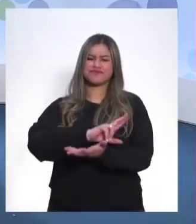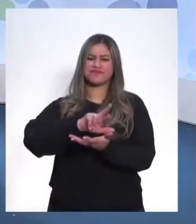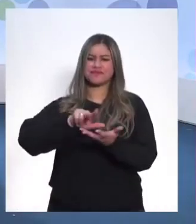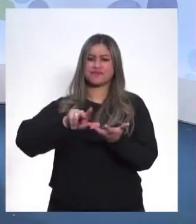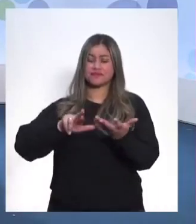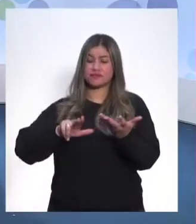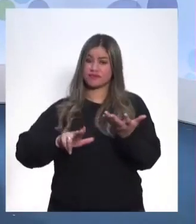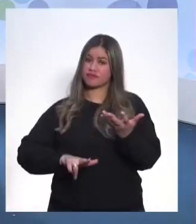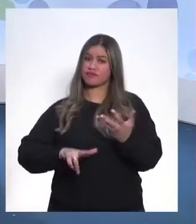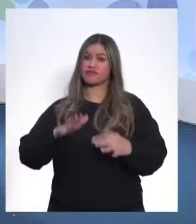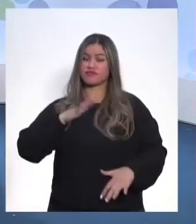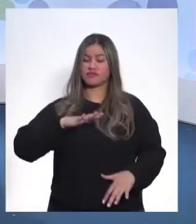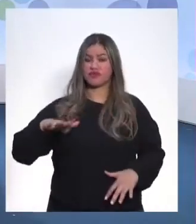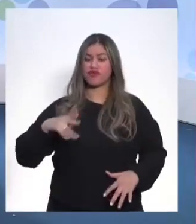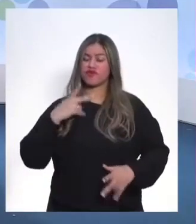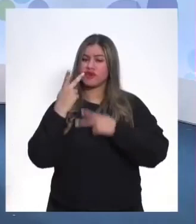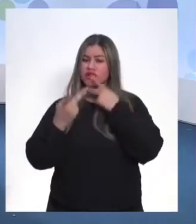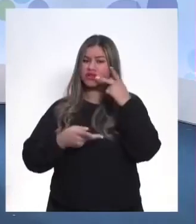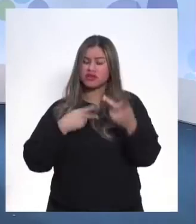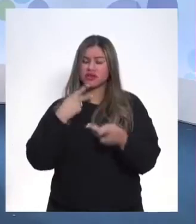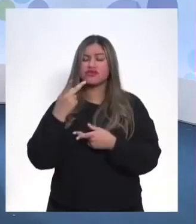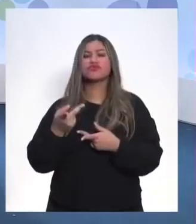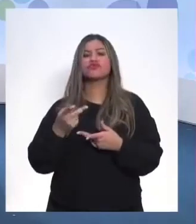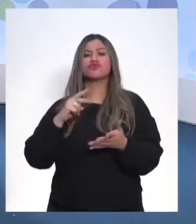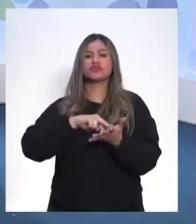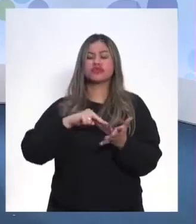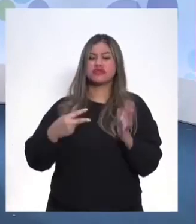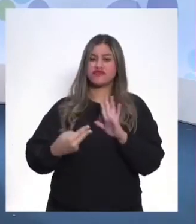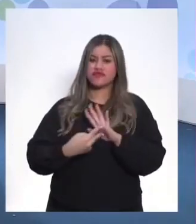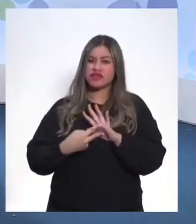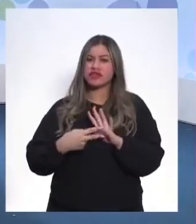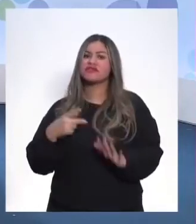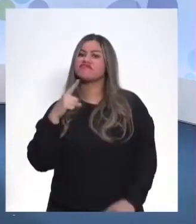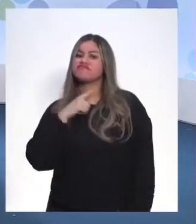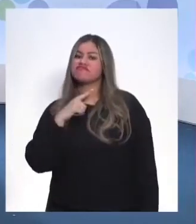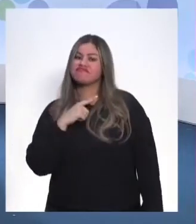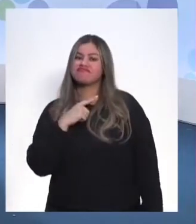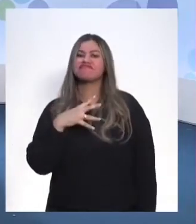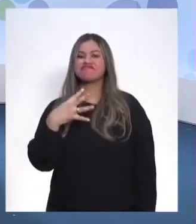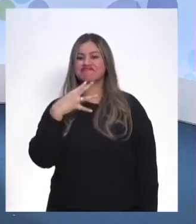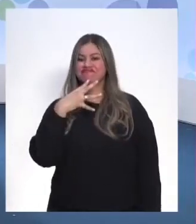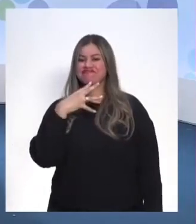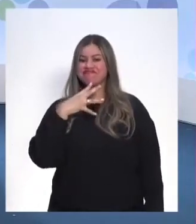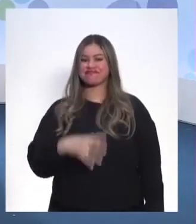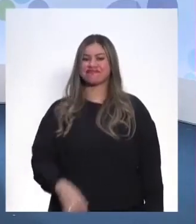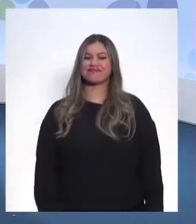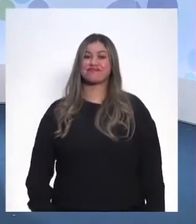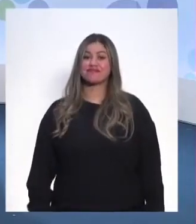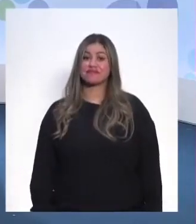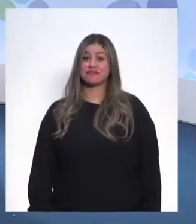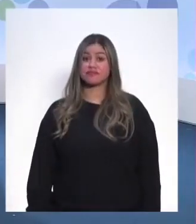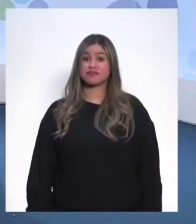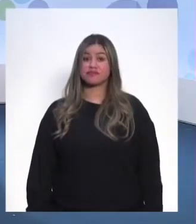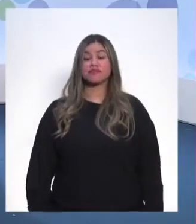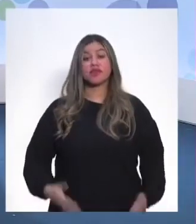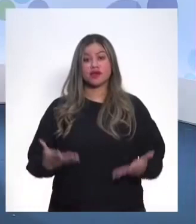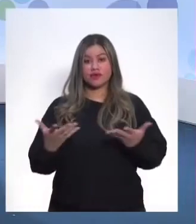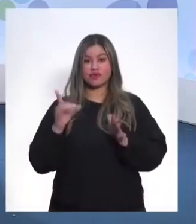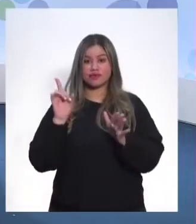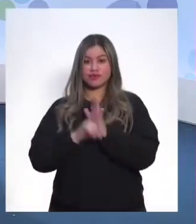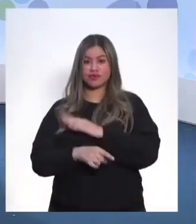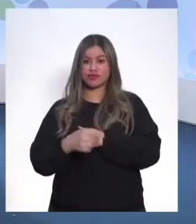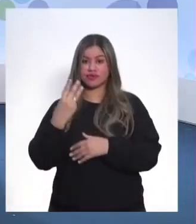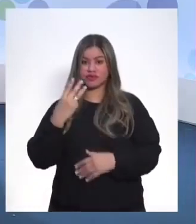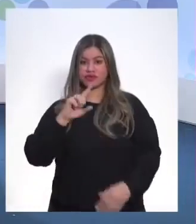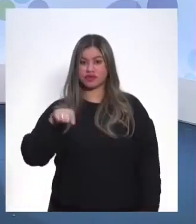professores, colocando significados, colocando o que conhece muito bem. Aí, opa, estou passando mais um para três.